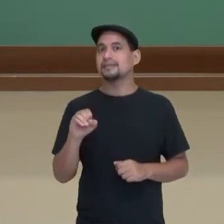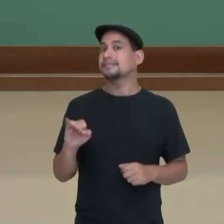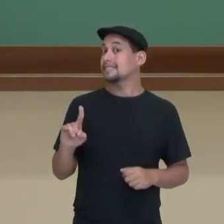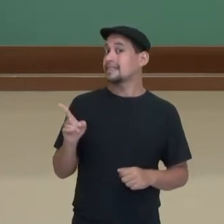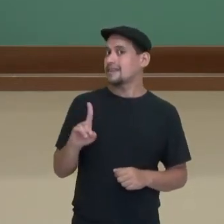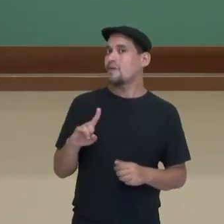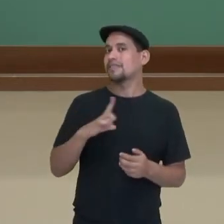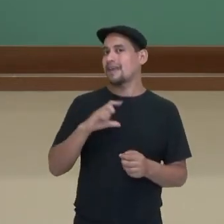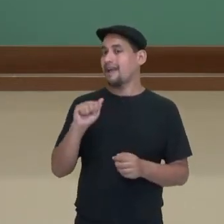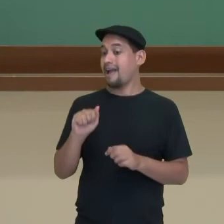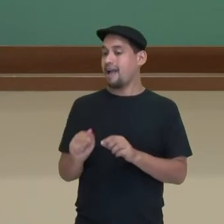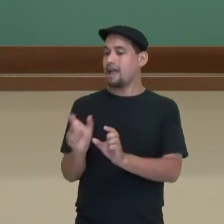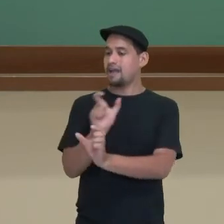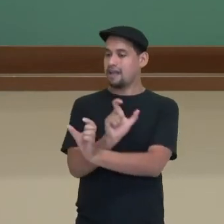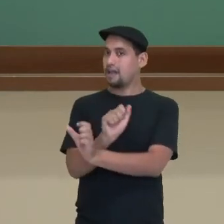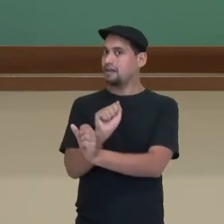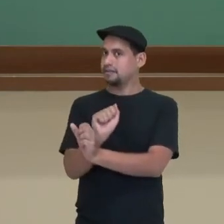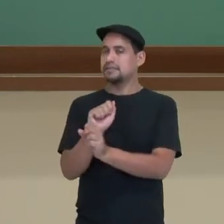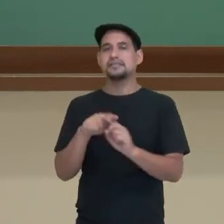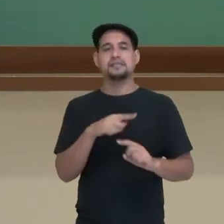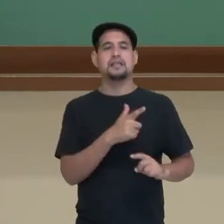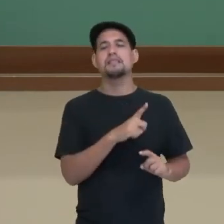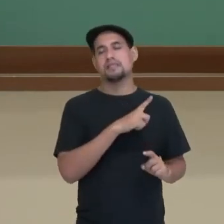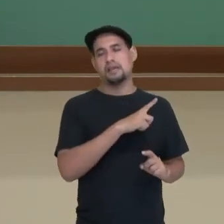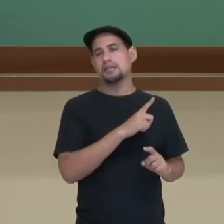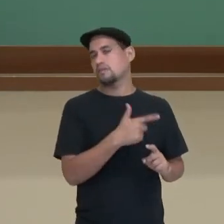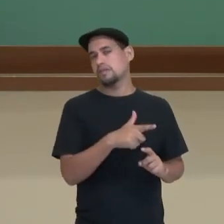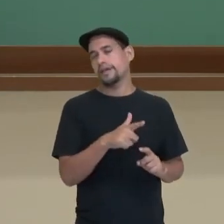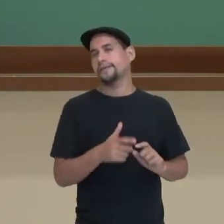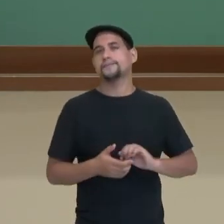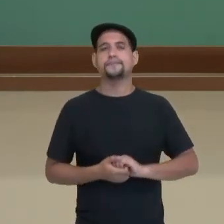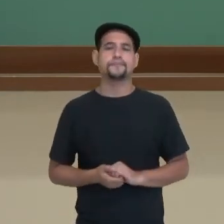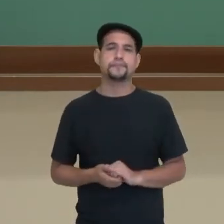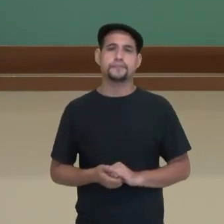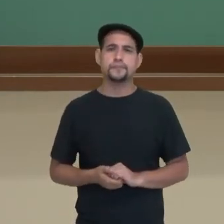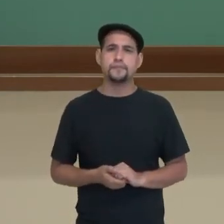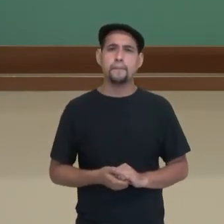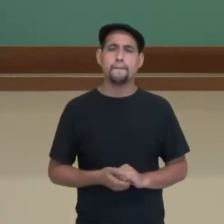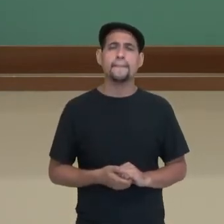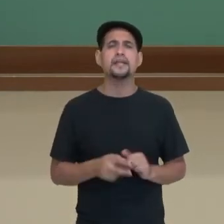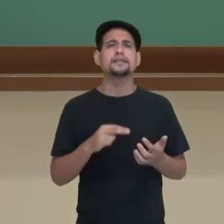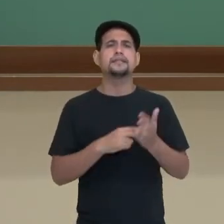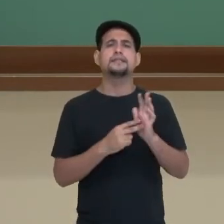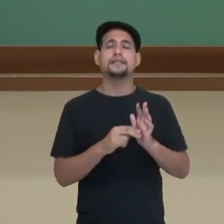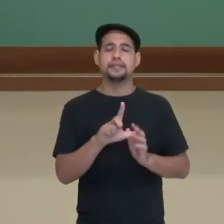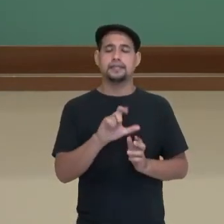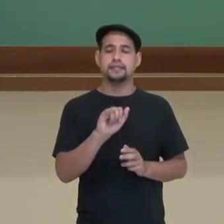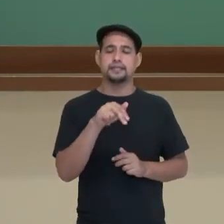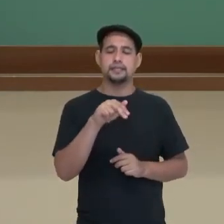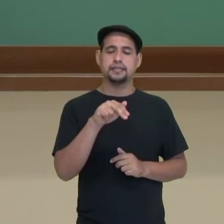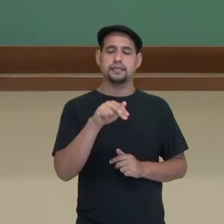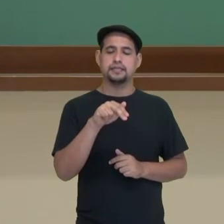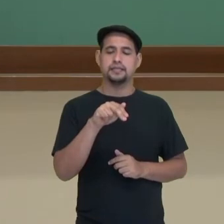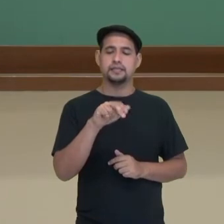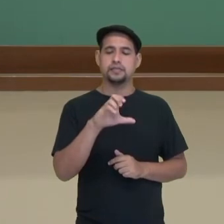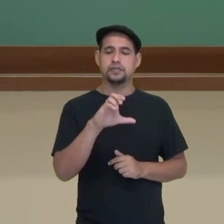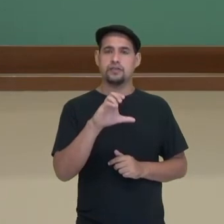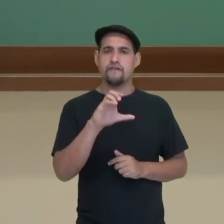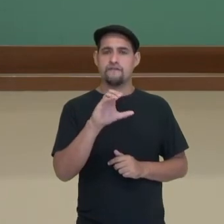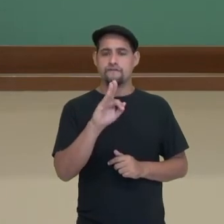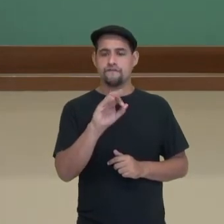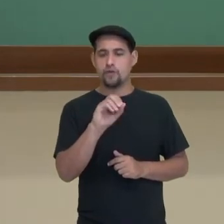não forma, são os agranulosos. Não formam o grânulo, que são os linfócitos e os